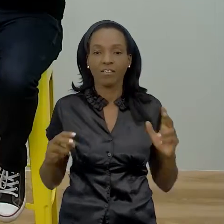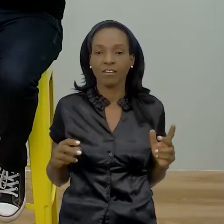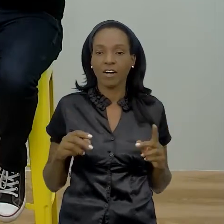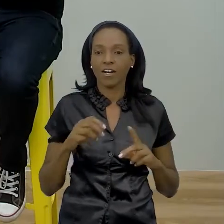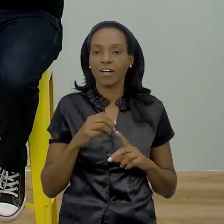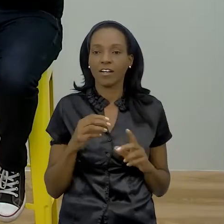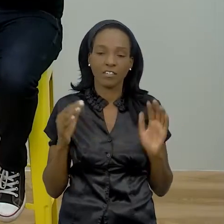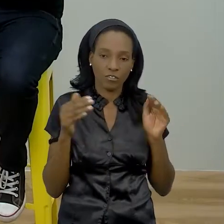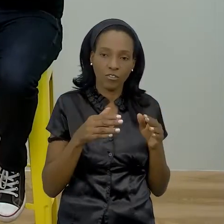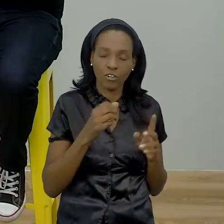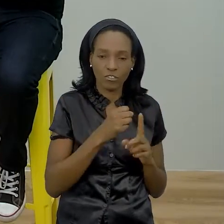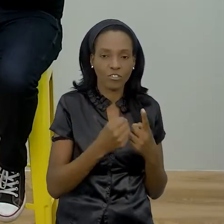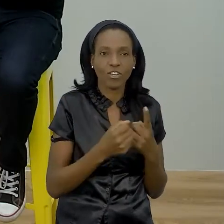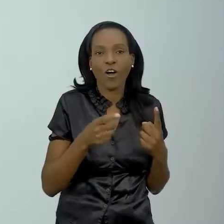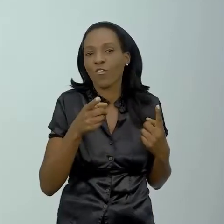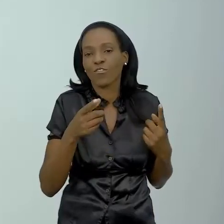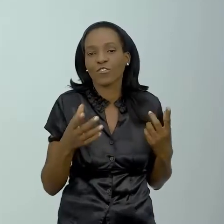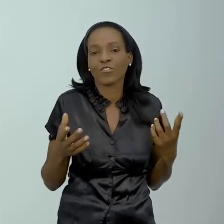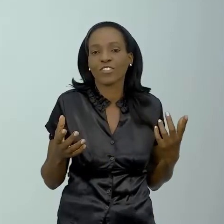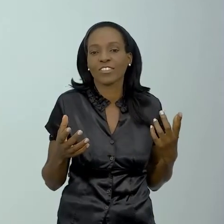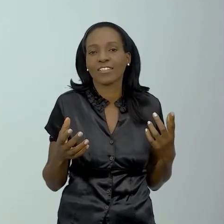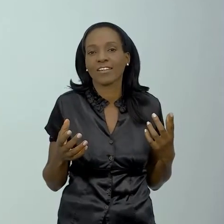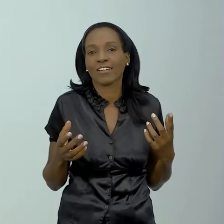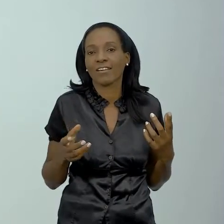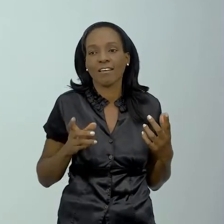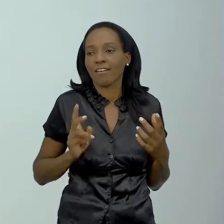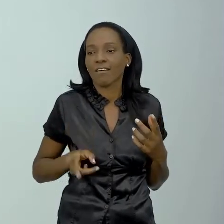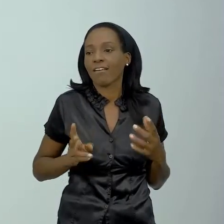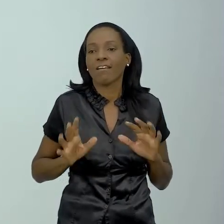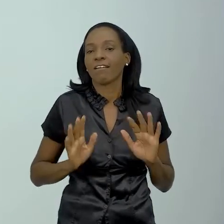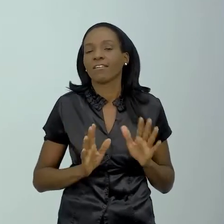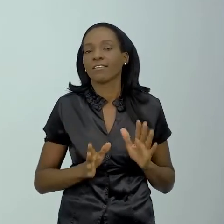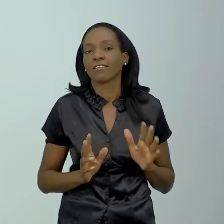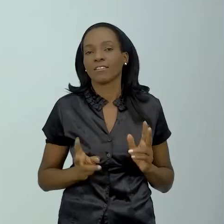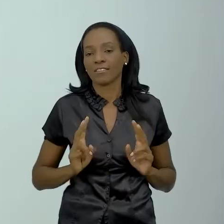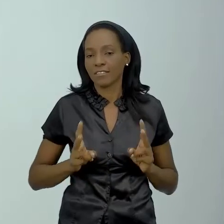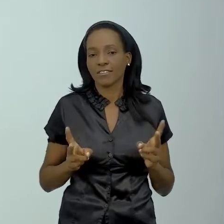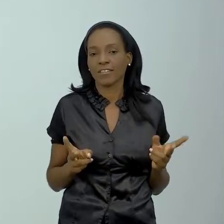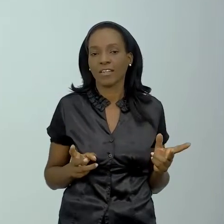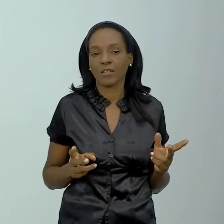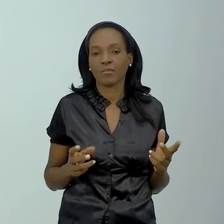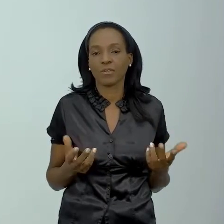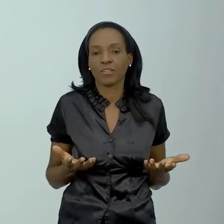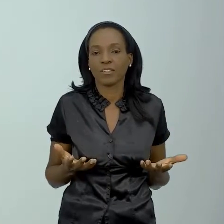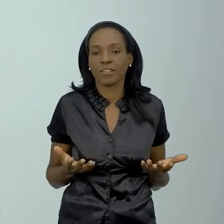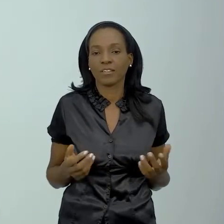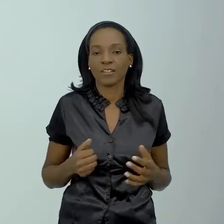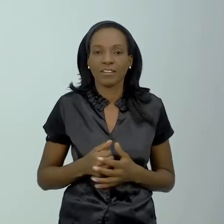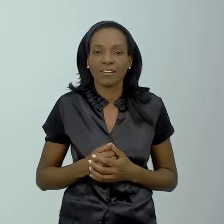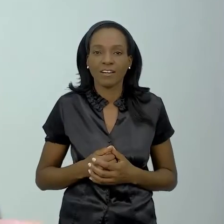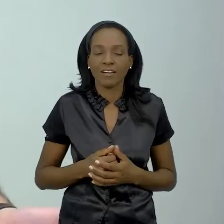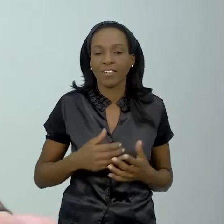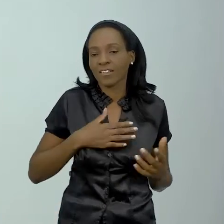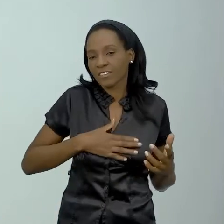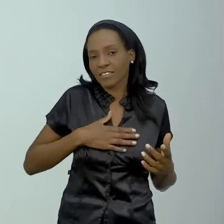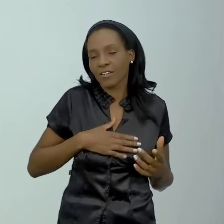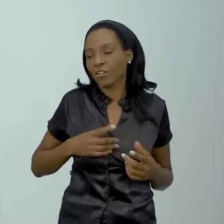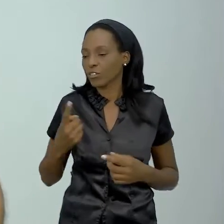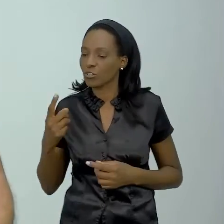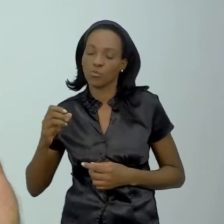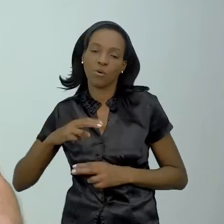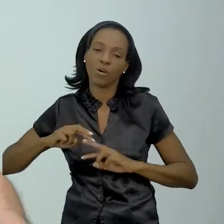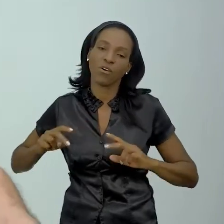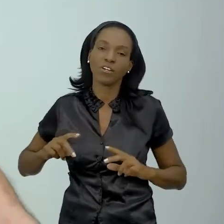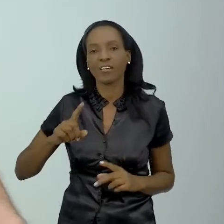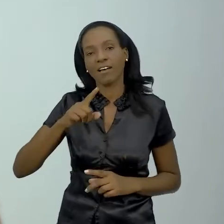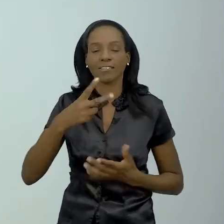social, né? Você é assim. E quando você não é assim, você não gosta de alguma coisa, olha, então você está